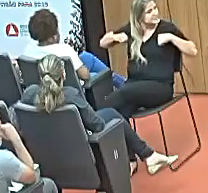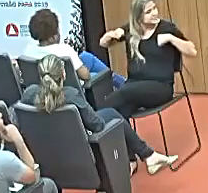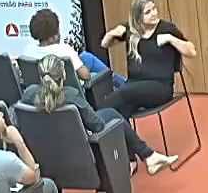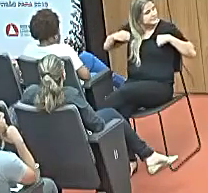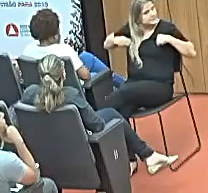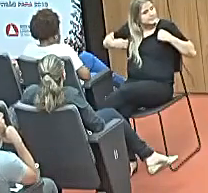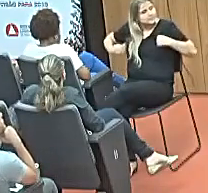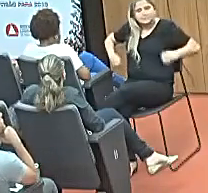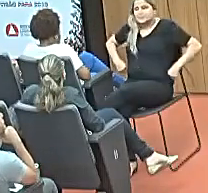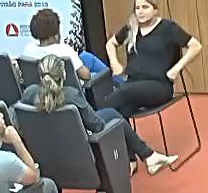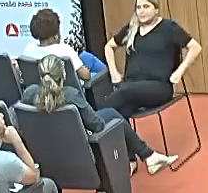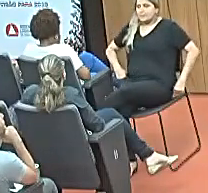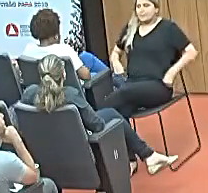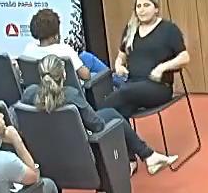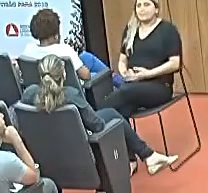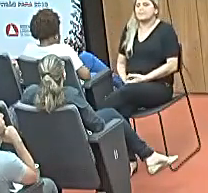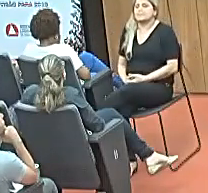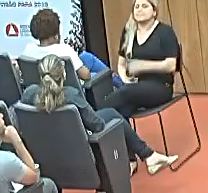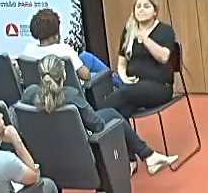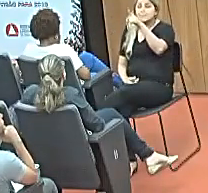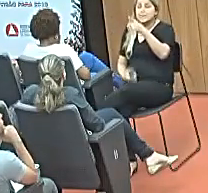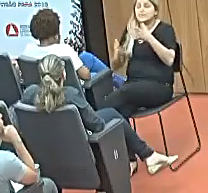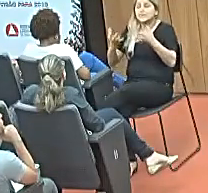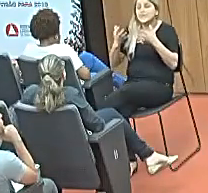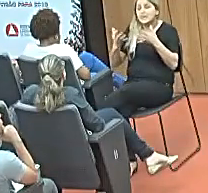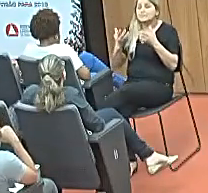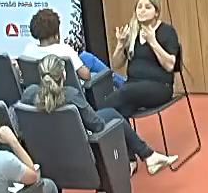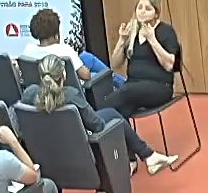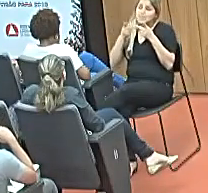depois não para o ramo da família